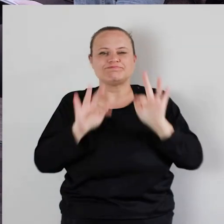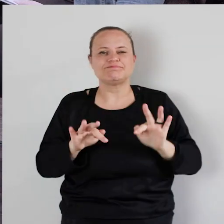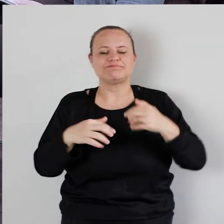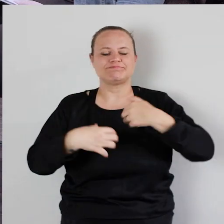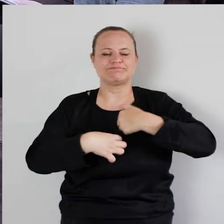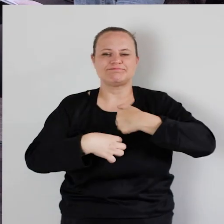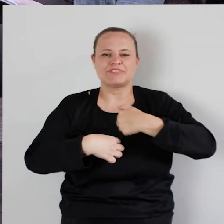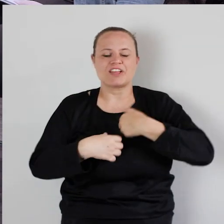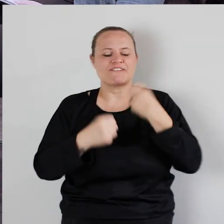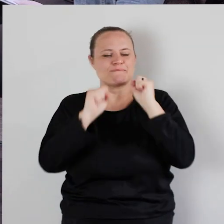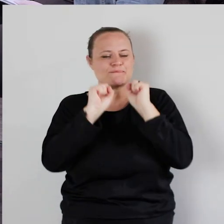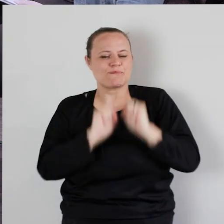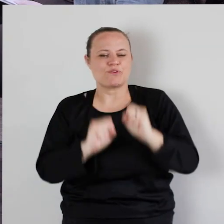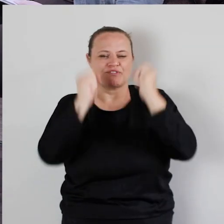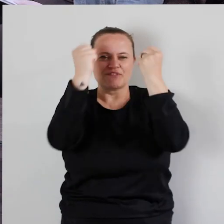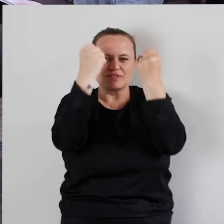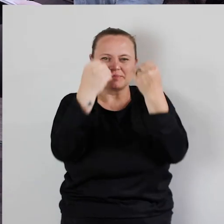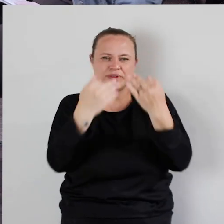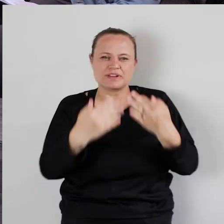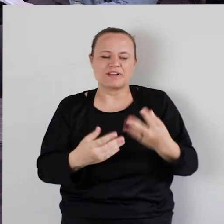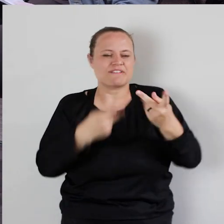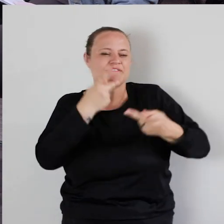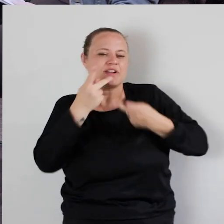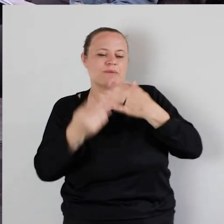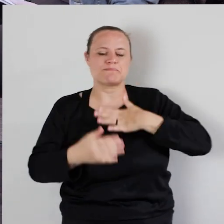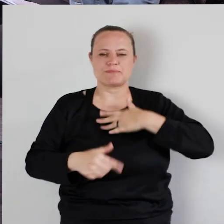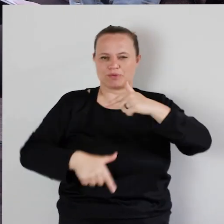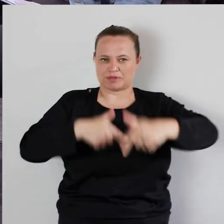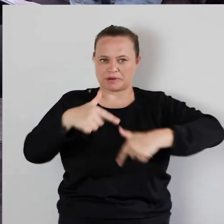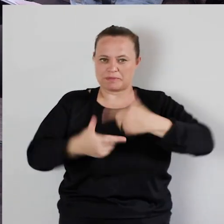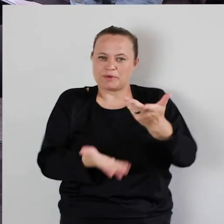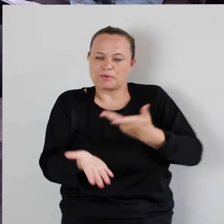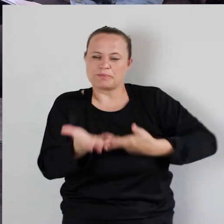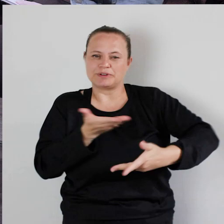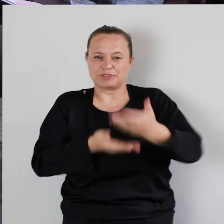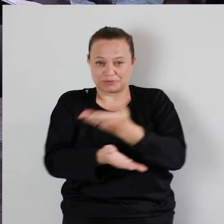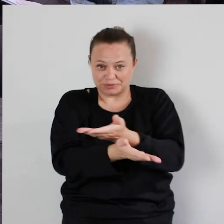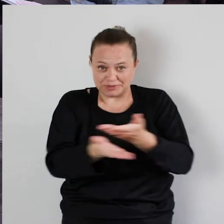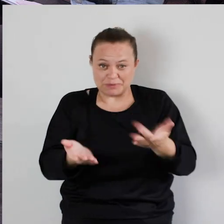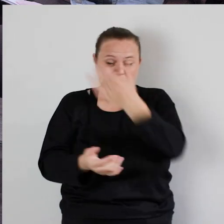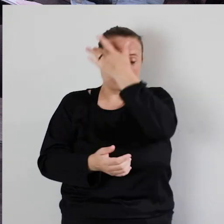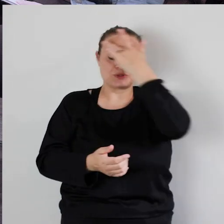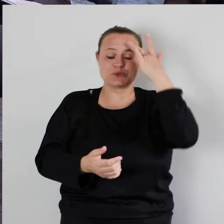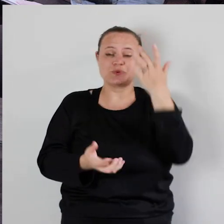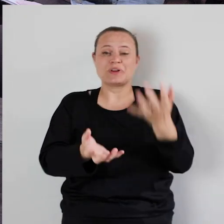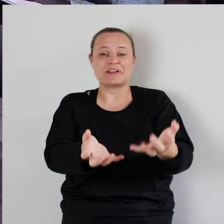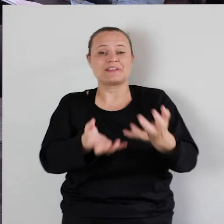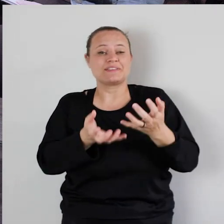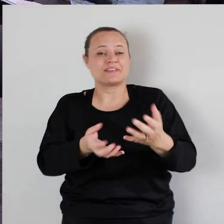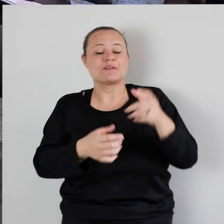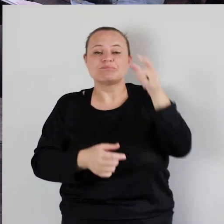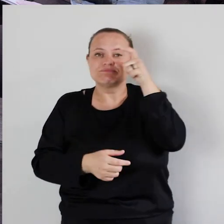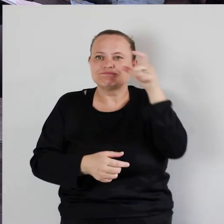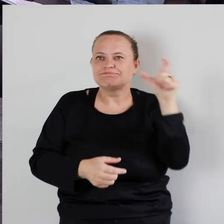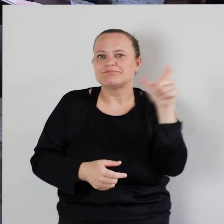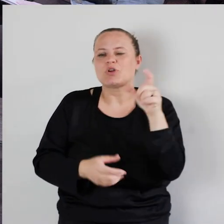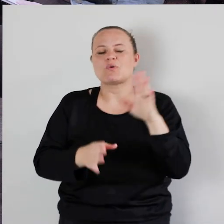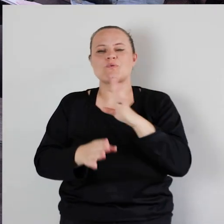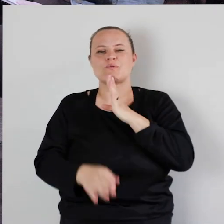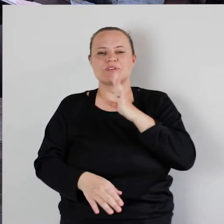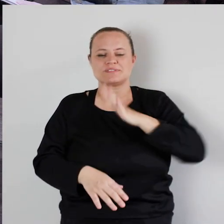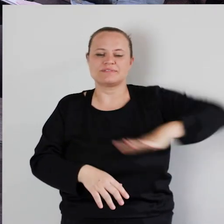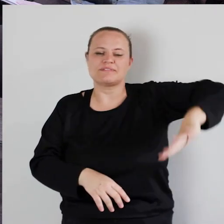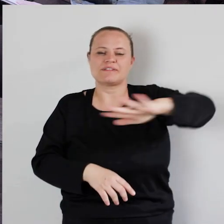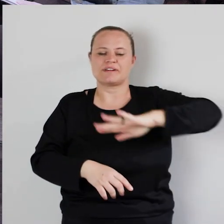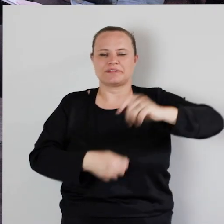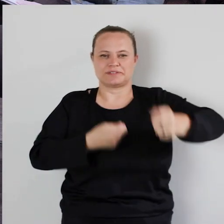uma satisfação muito grande poder falar do nosso trabalho, compartilhar, né, com vocês e com quem tem interesse em saber o que a gente